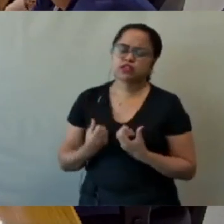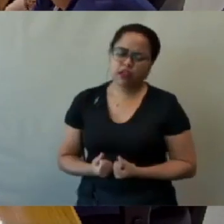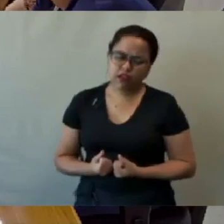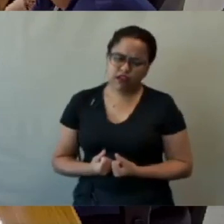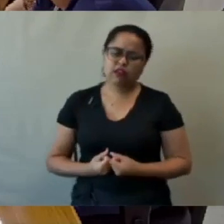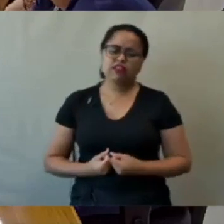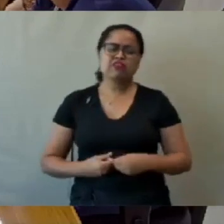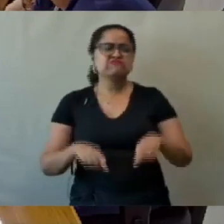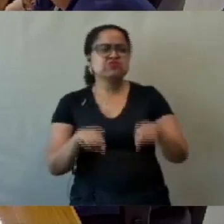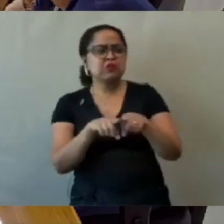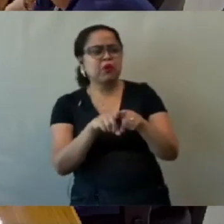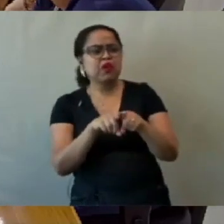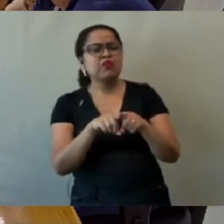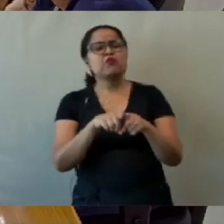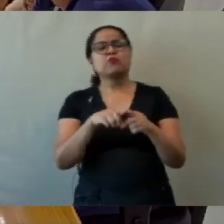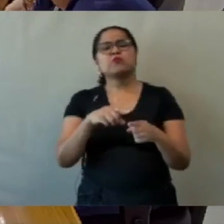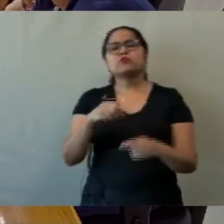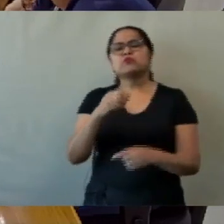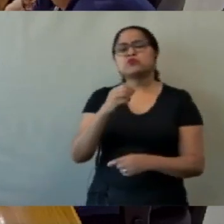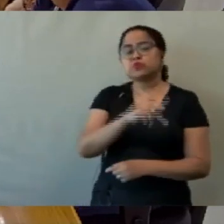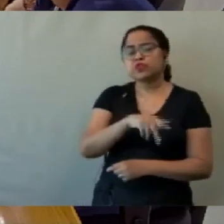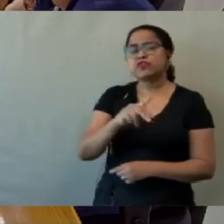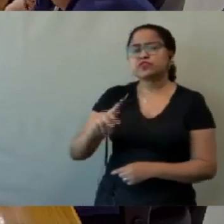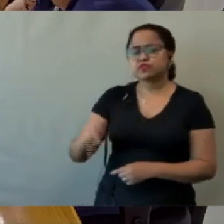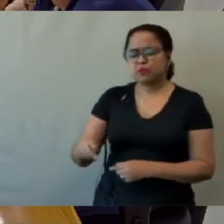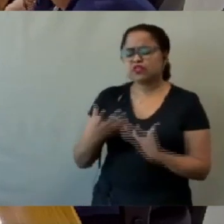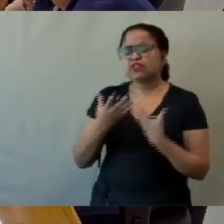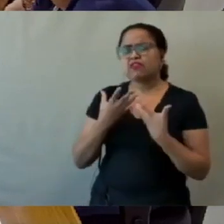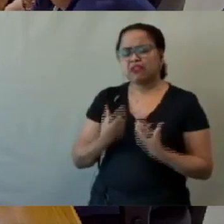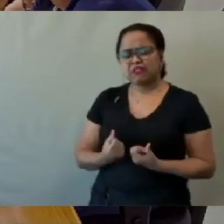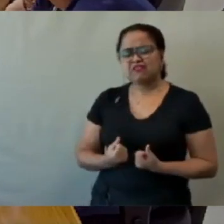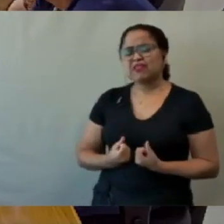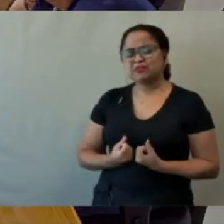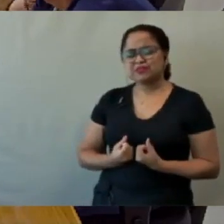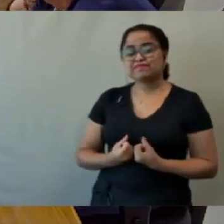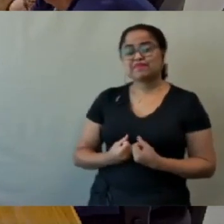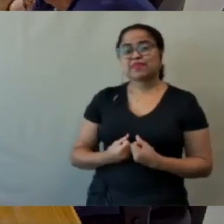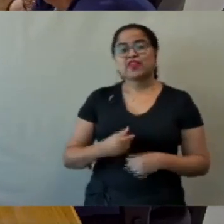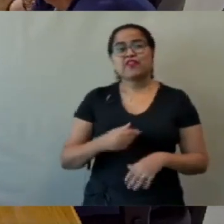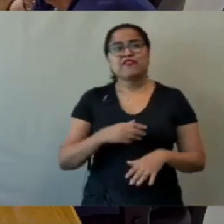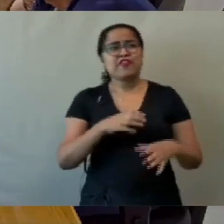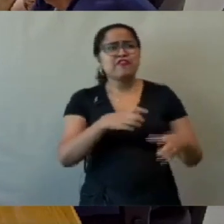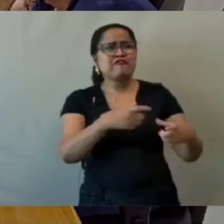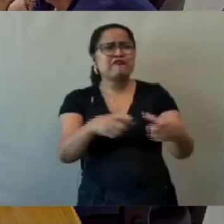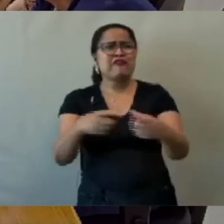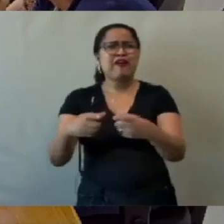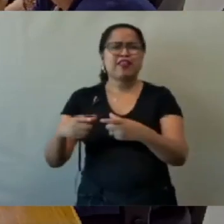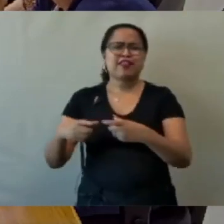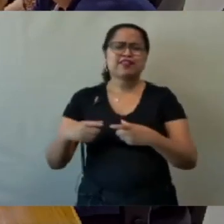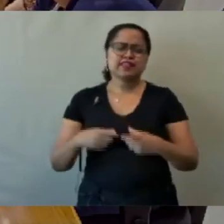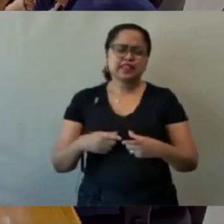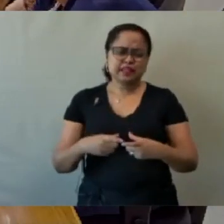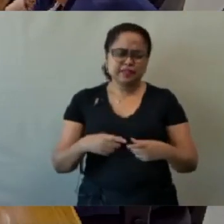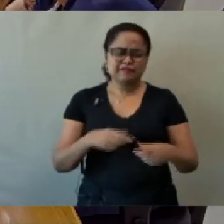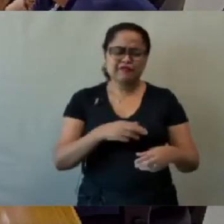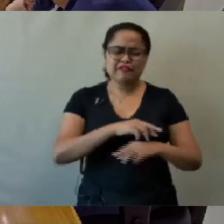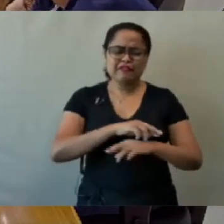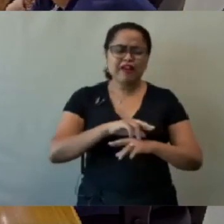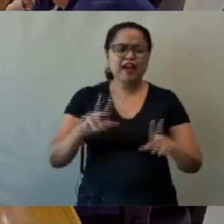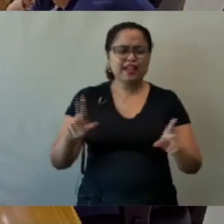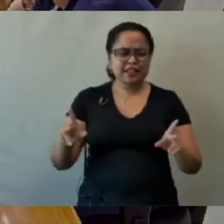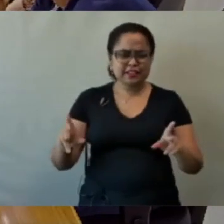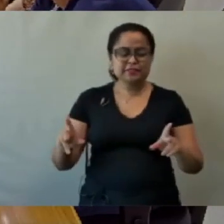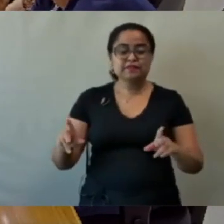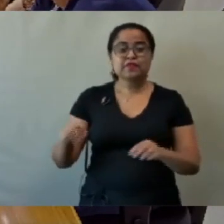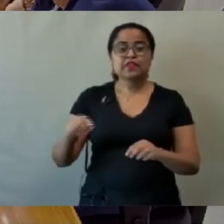Então, o debate sobre cuidado, ele vai mexendo em várias áreas, porque é muito difícil você falar de cuidado se a gente não tiver educação